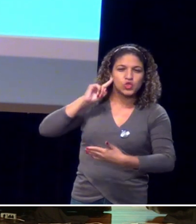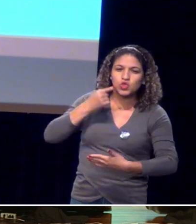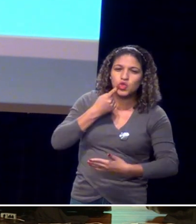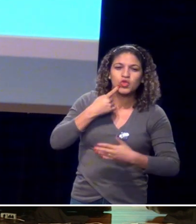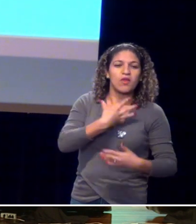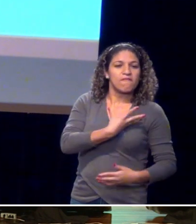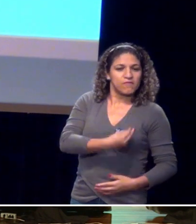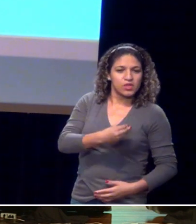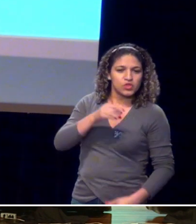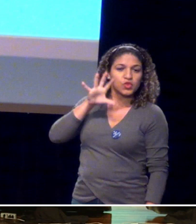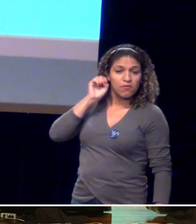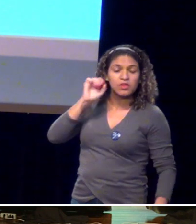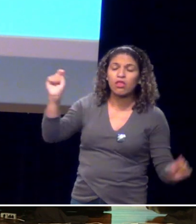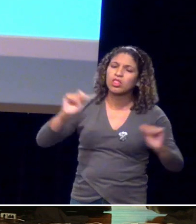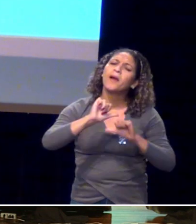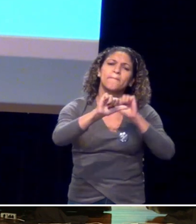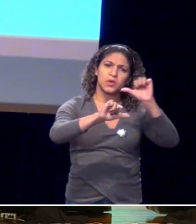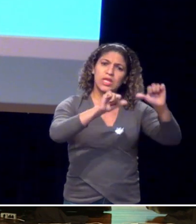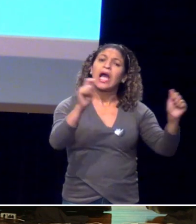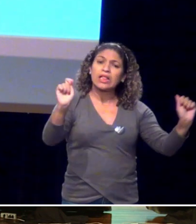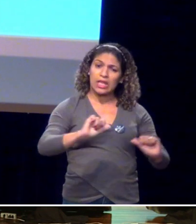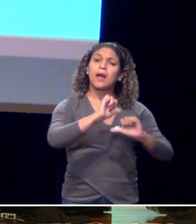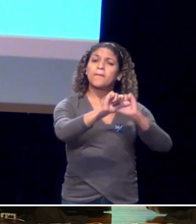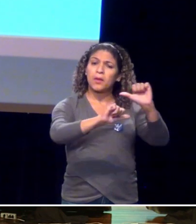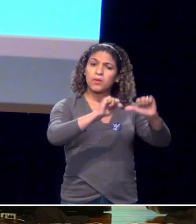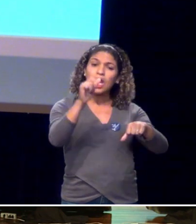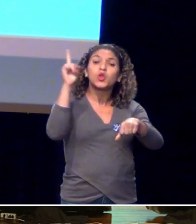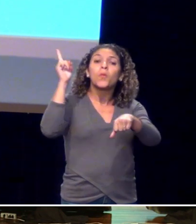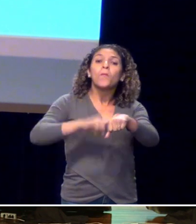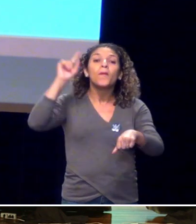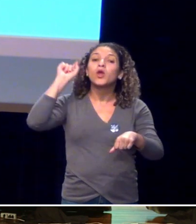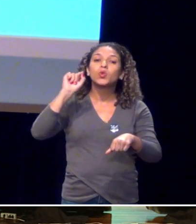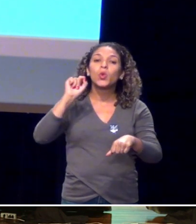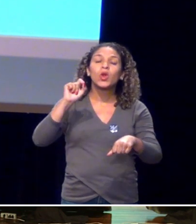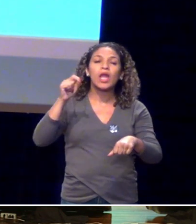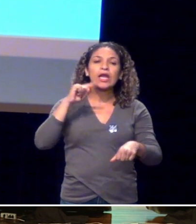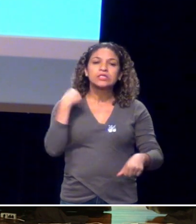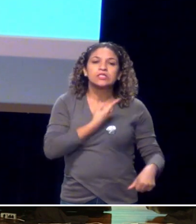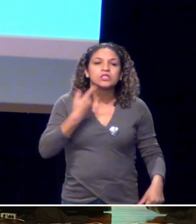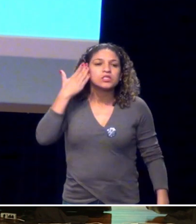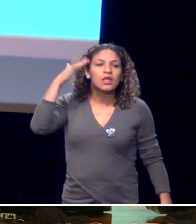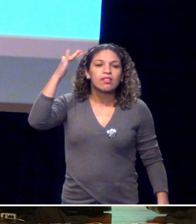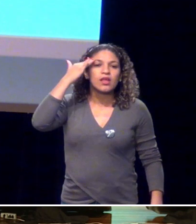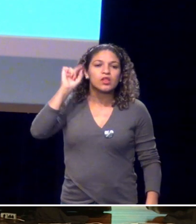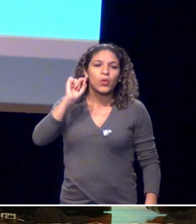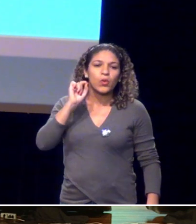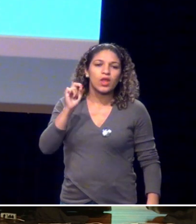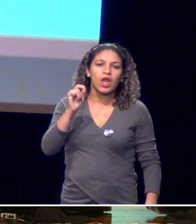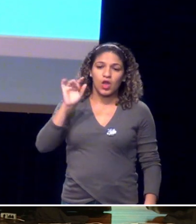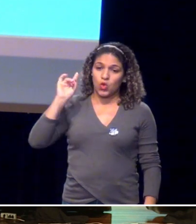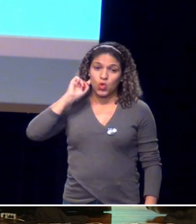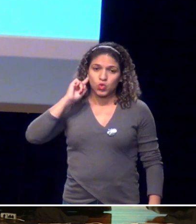pode ser mudada. E pode ser mudada a partir do momento que eu consigo que esses surdos